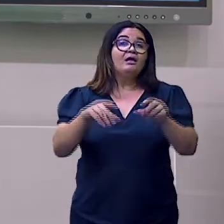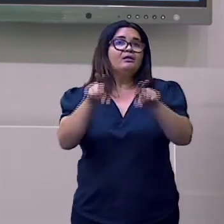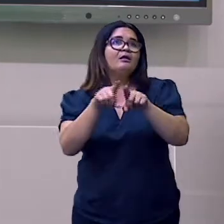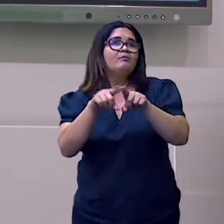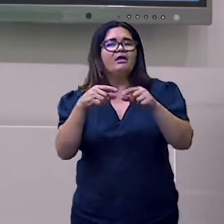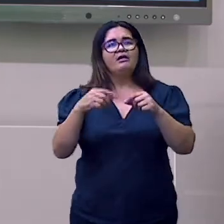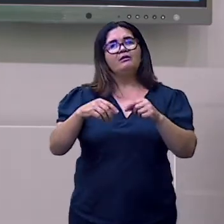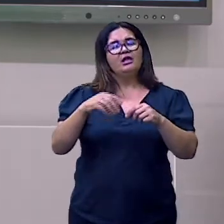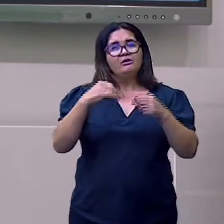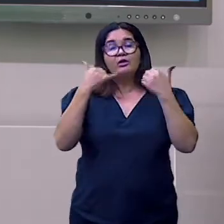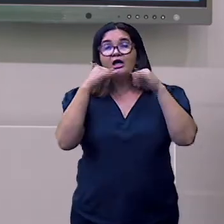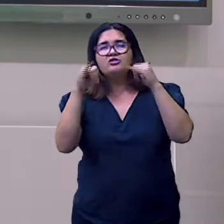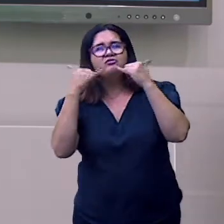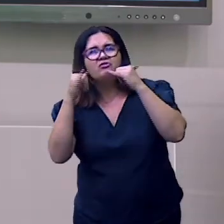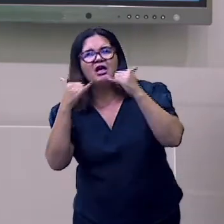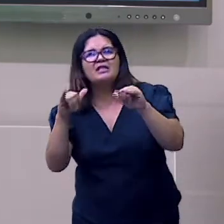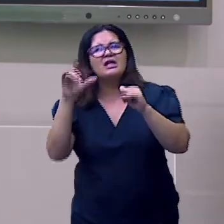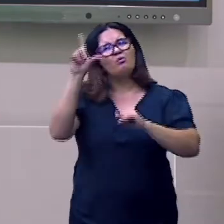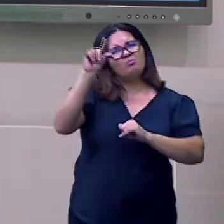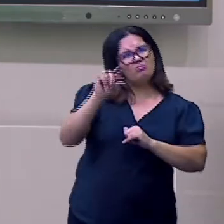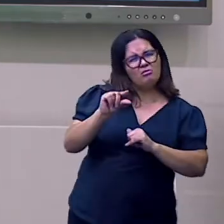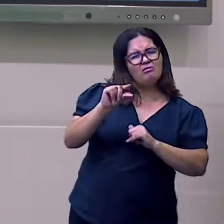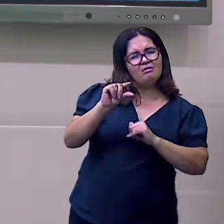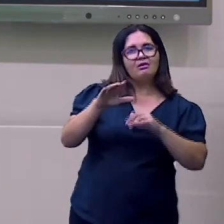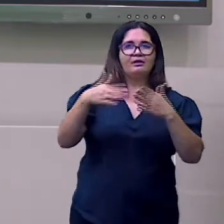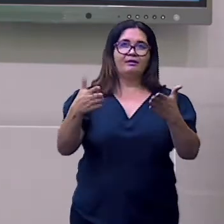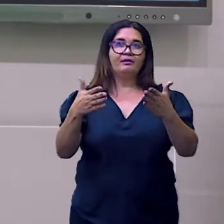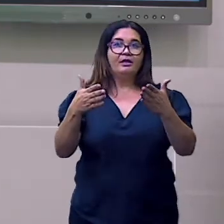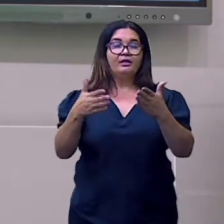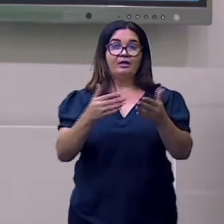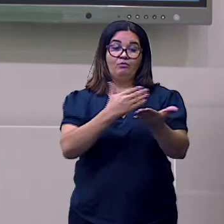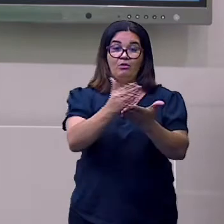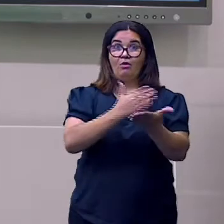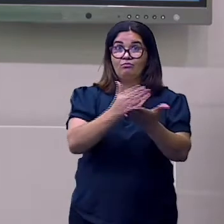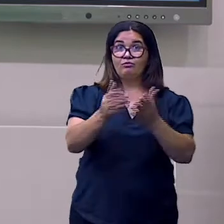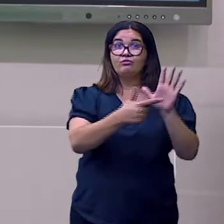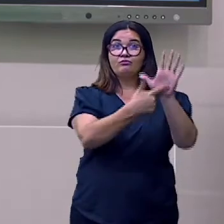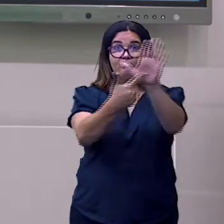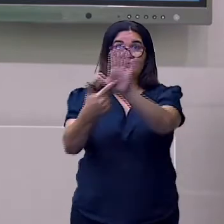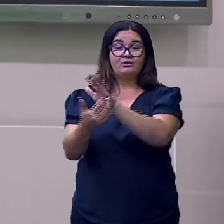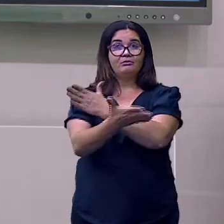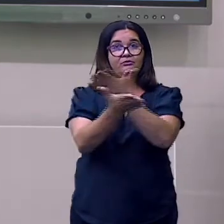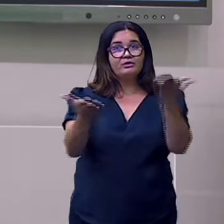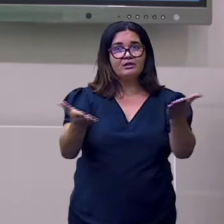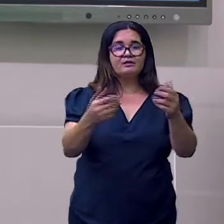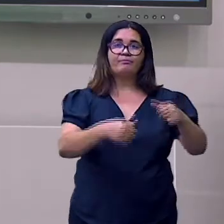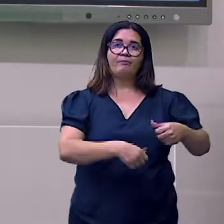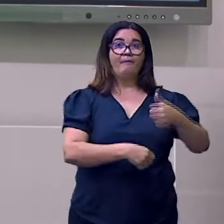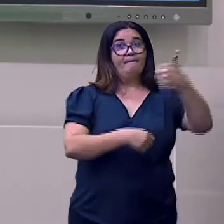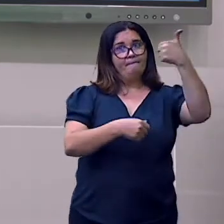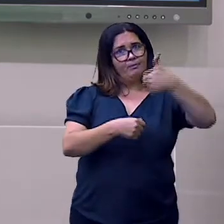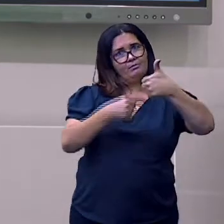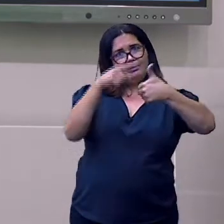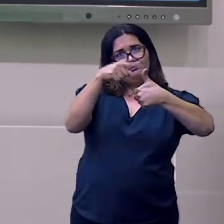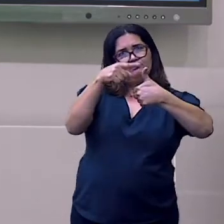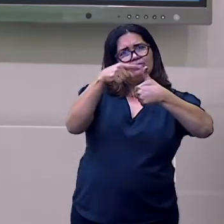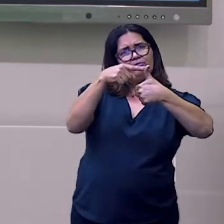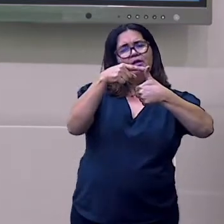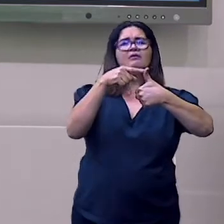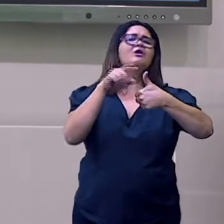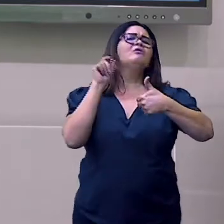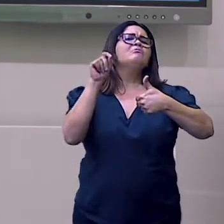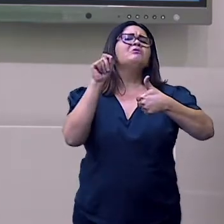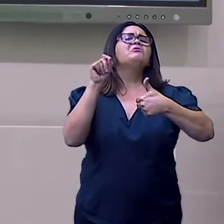tão divulgados. Então eu vou falar alguns para vocês agora. O primeiro, quem